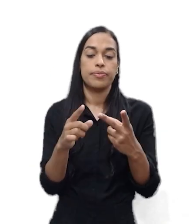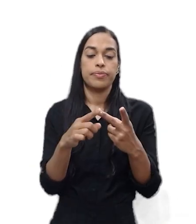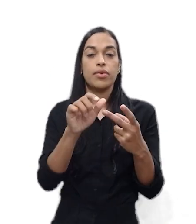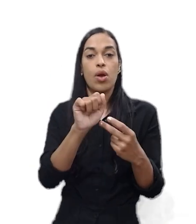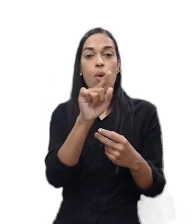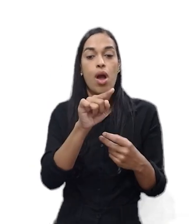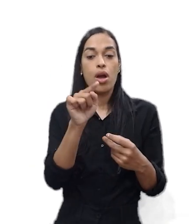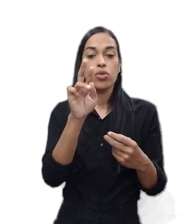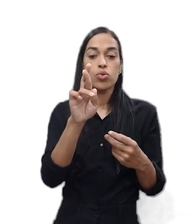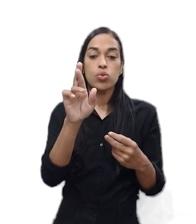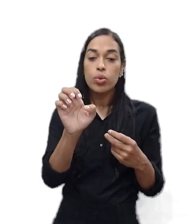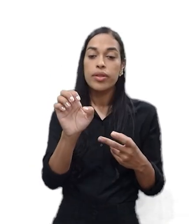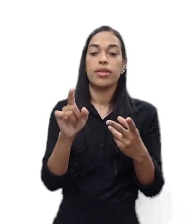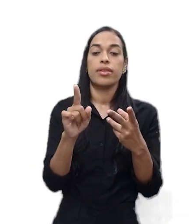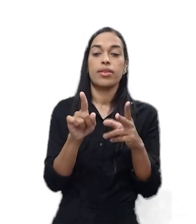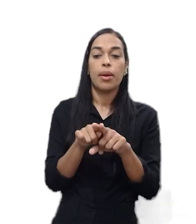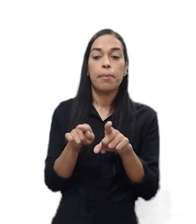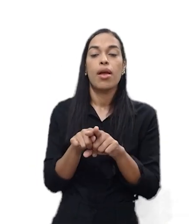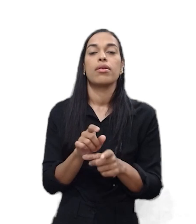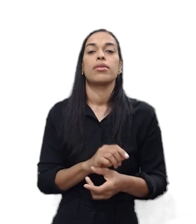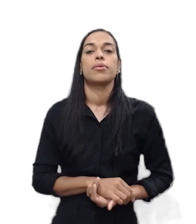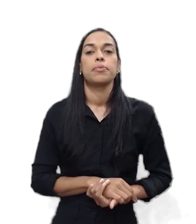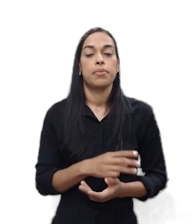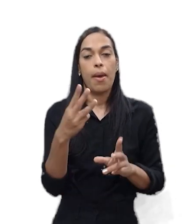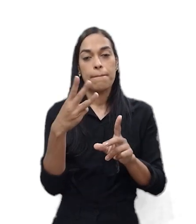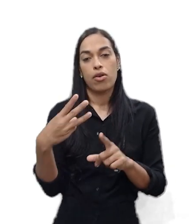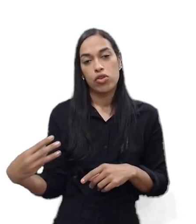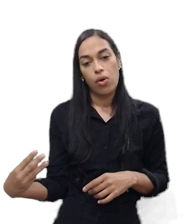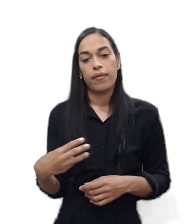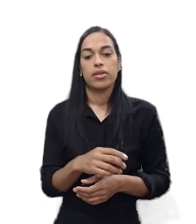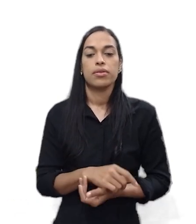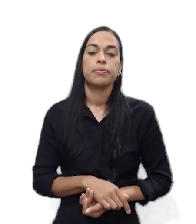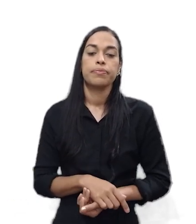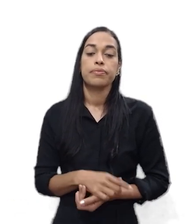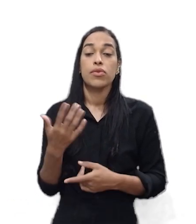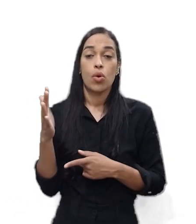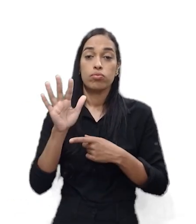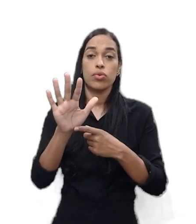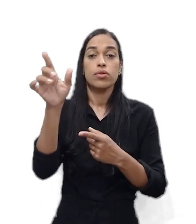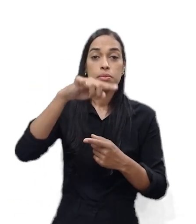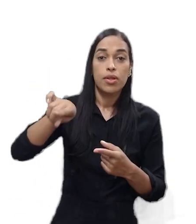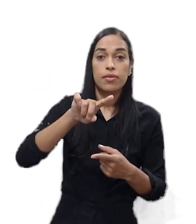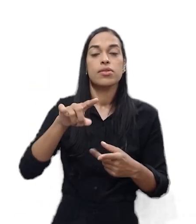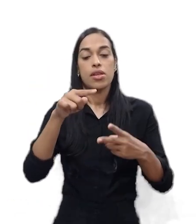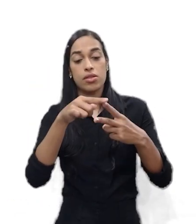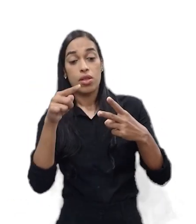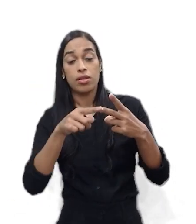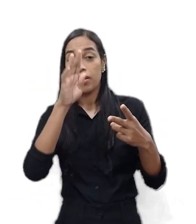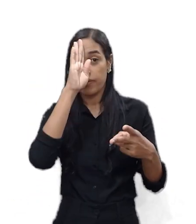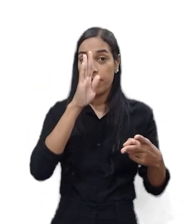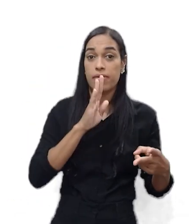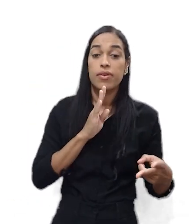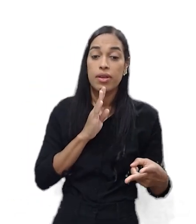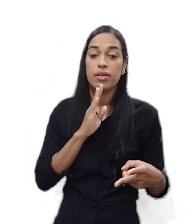o Azure Database para PostgreSQL. E eu trouxe aqui para vocês as alternativas